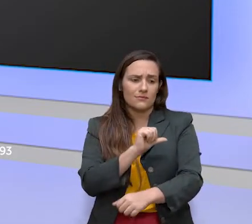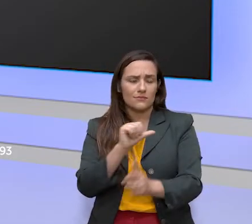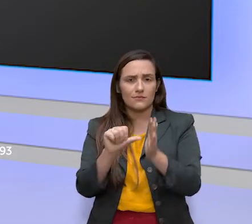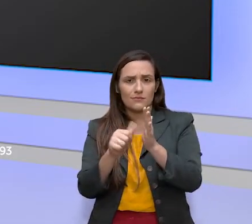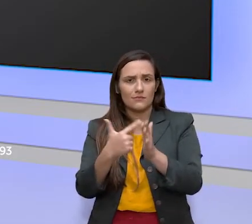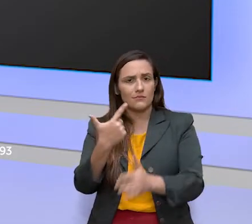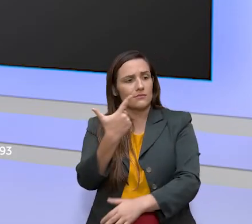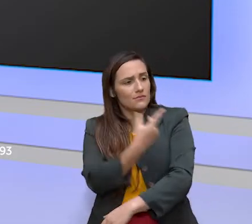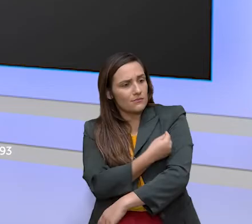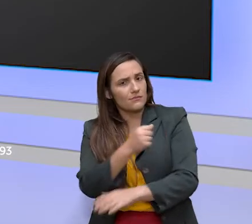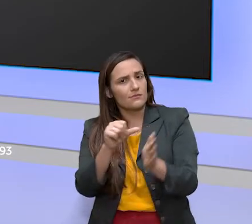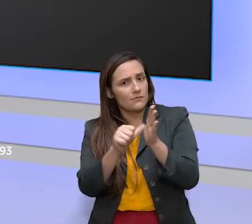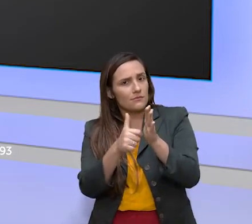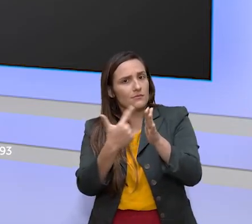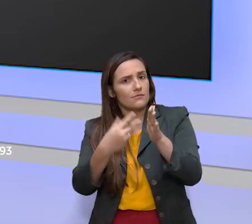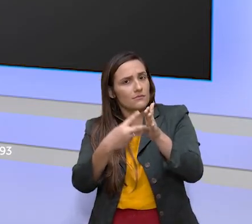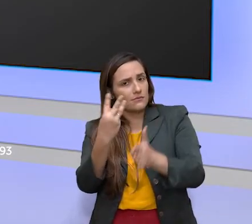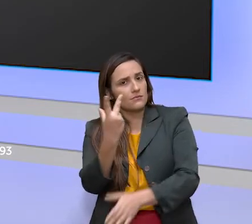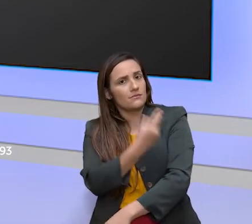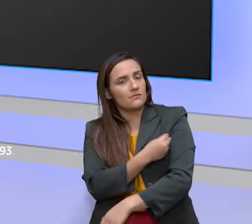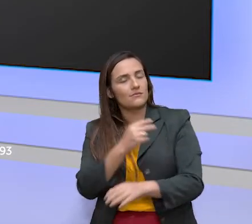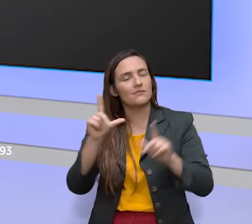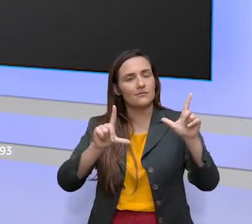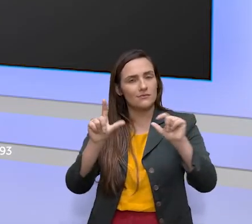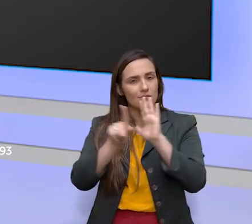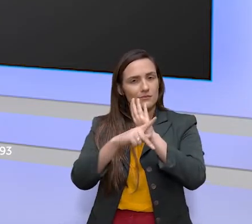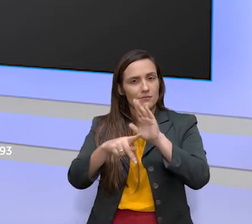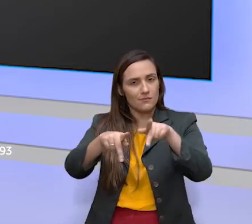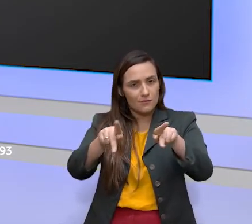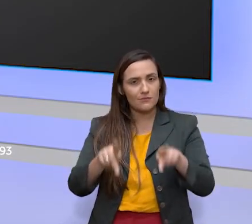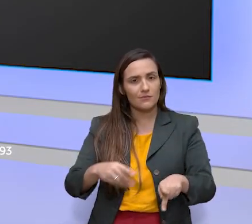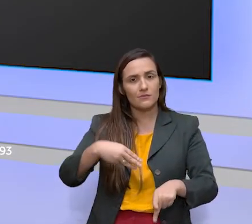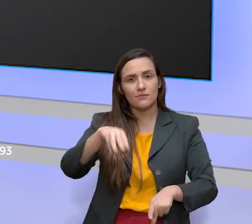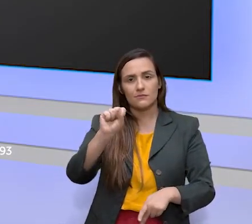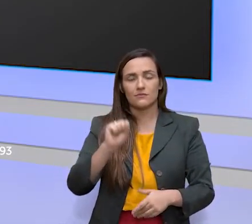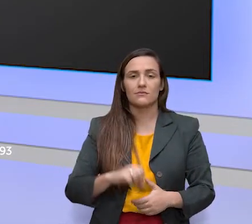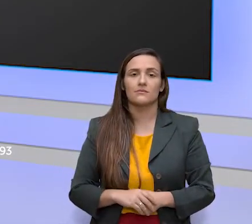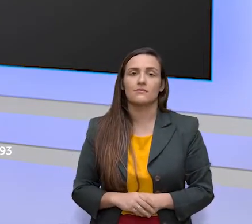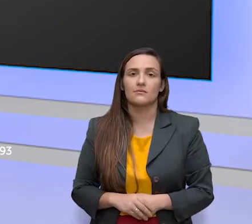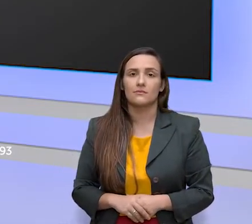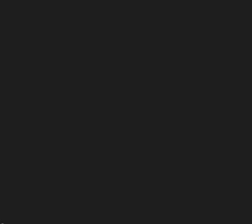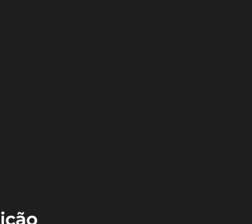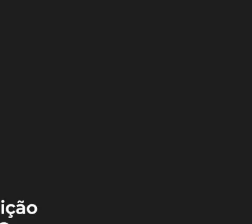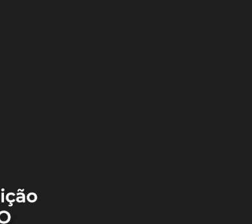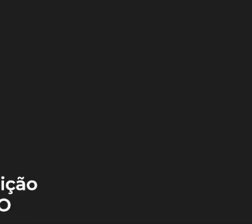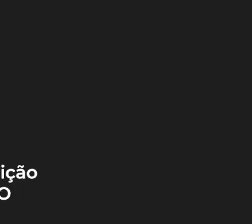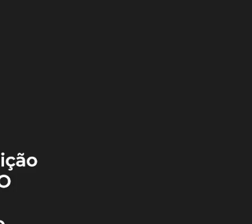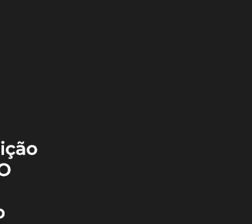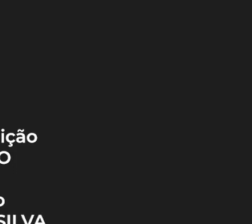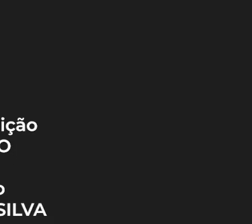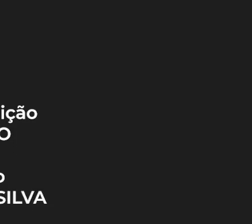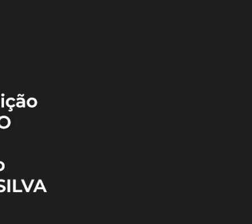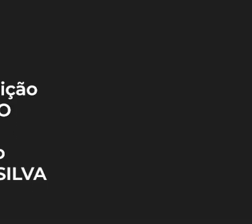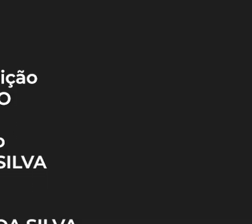dose ou pela dose de reforço. TV Alemes, a TV da gente de MS.